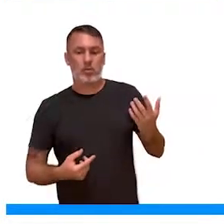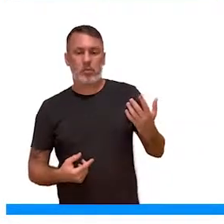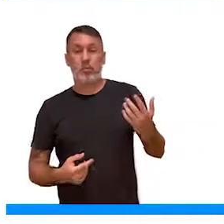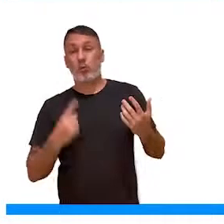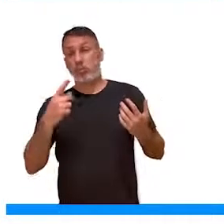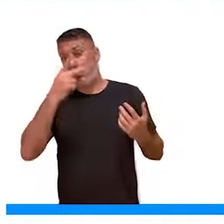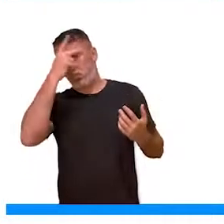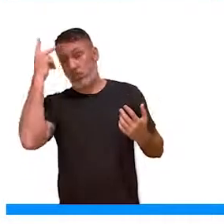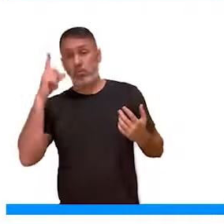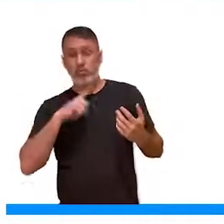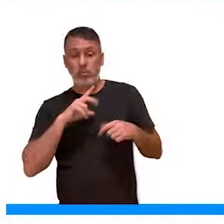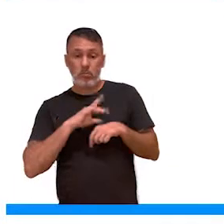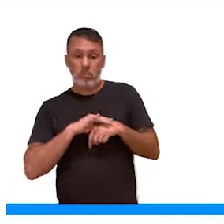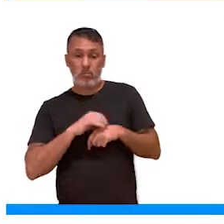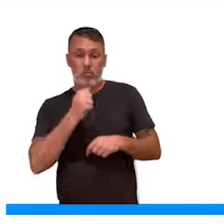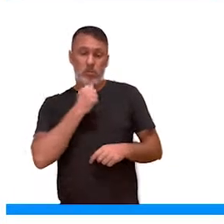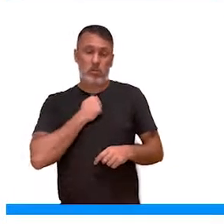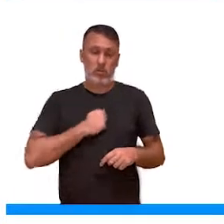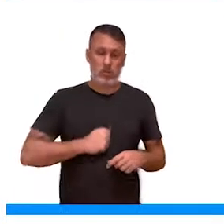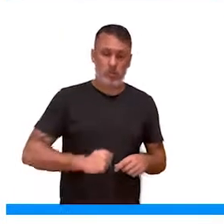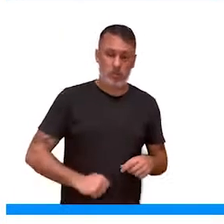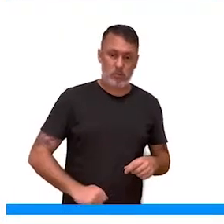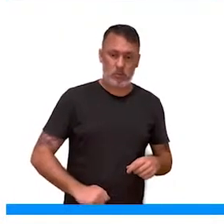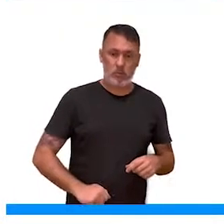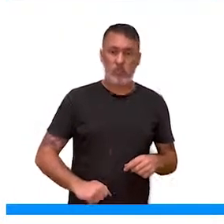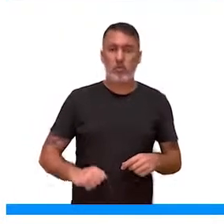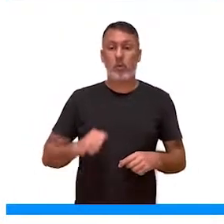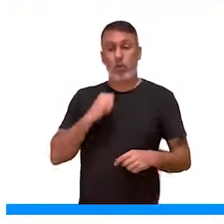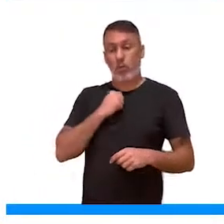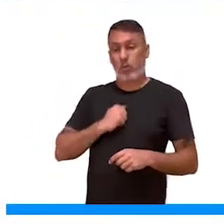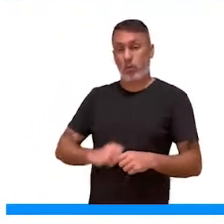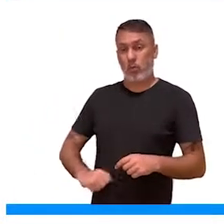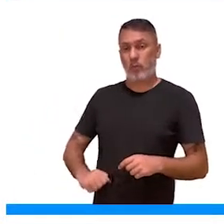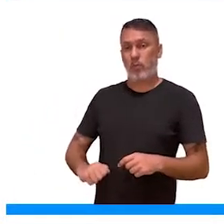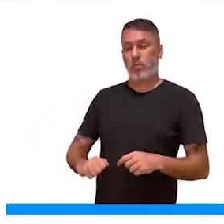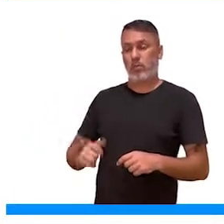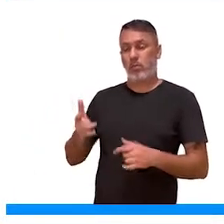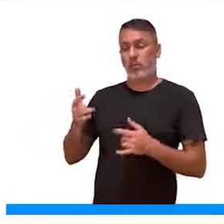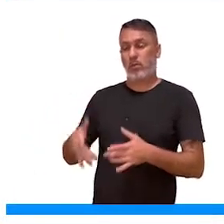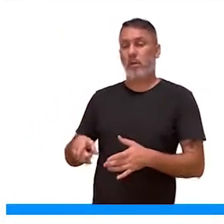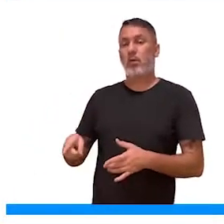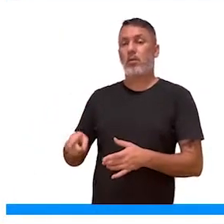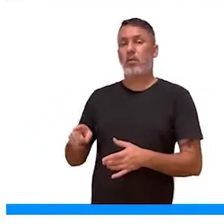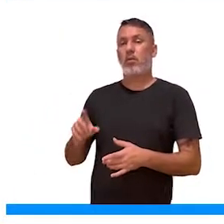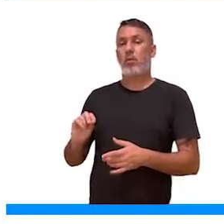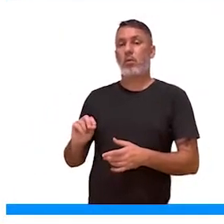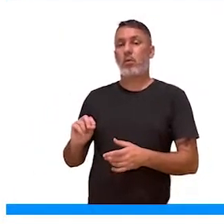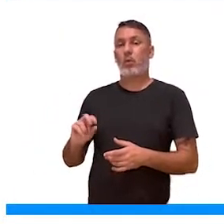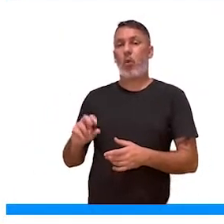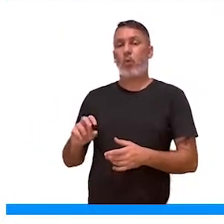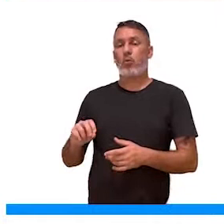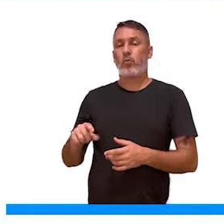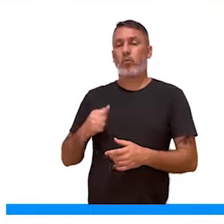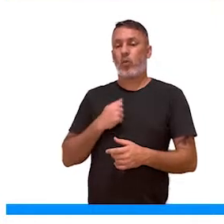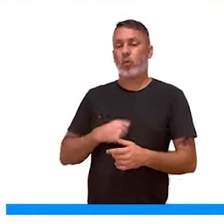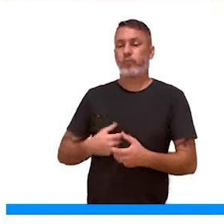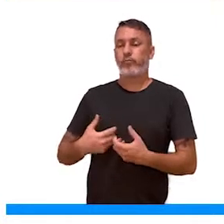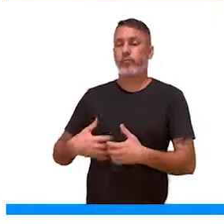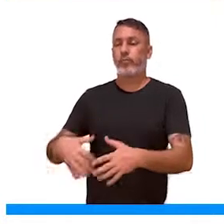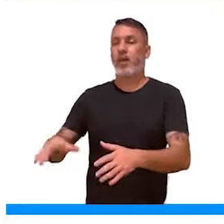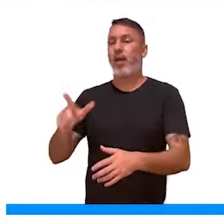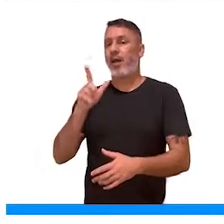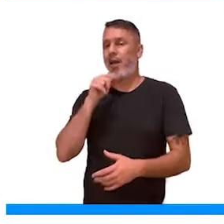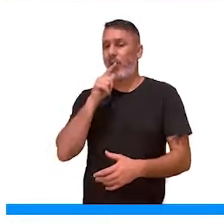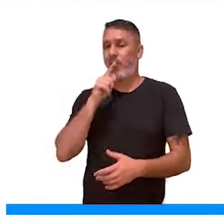ciclo. Uma pessoa contaminada defeca, os ovos desse doente, né, eles acabam então entrando em contato